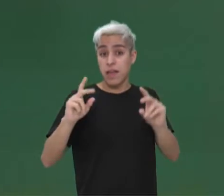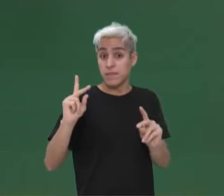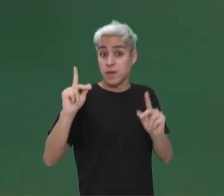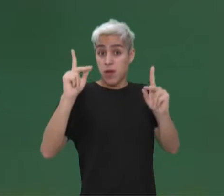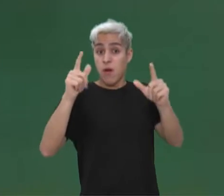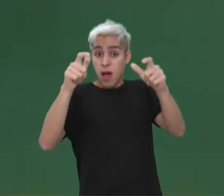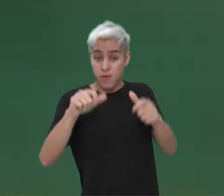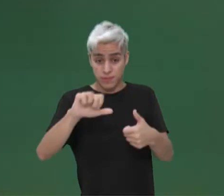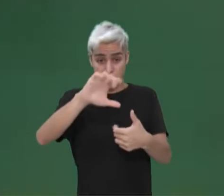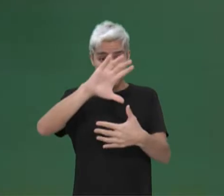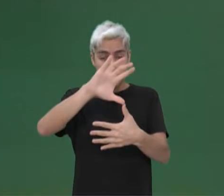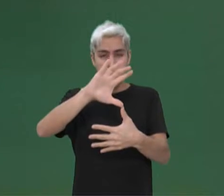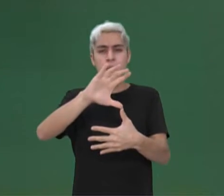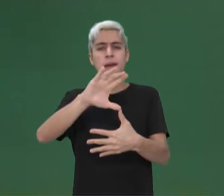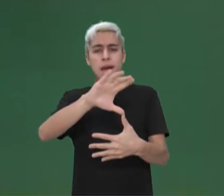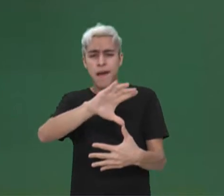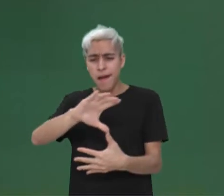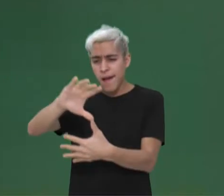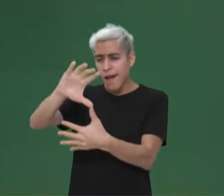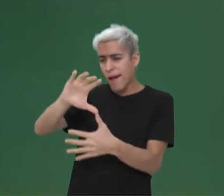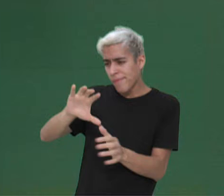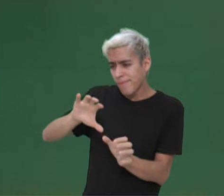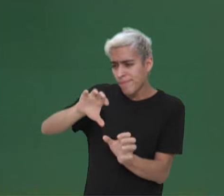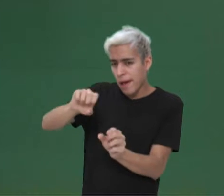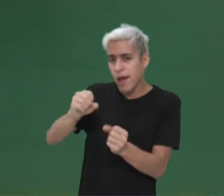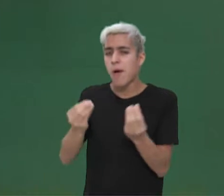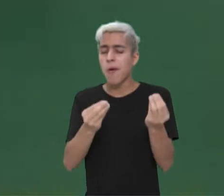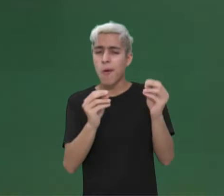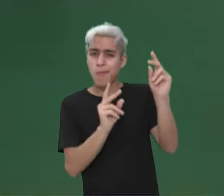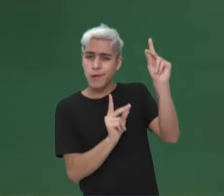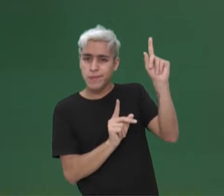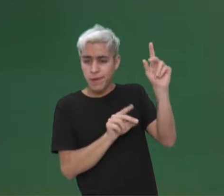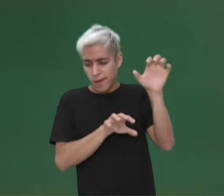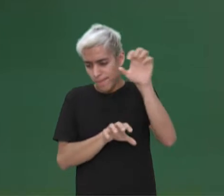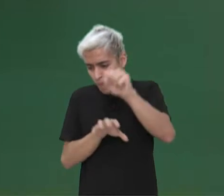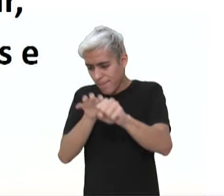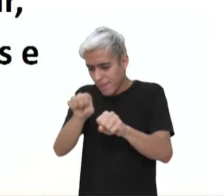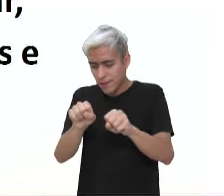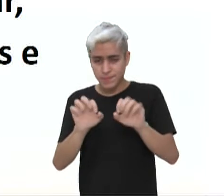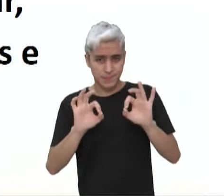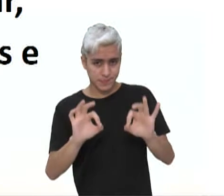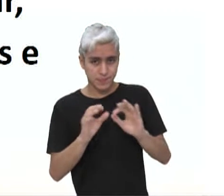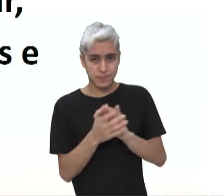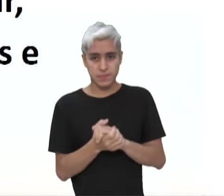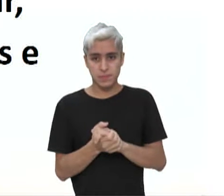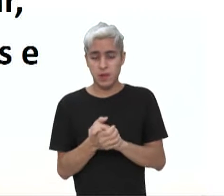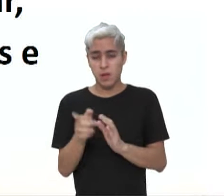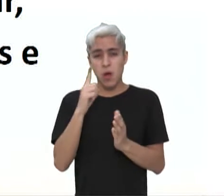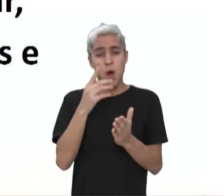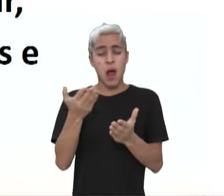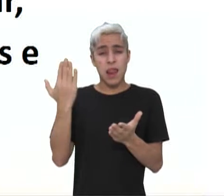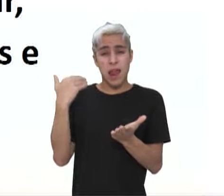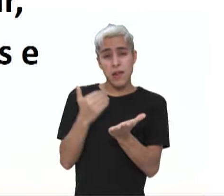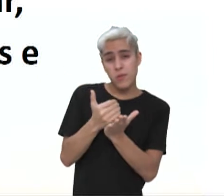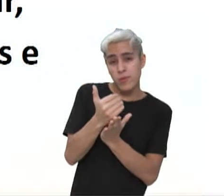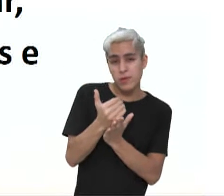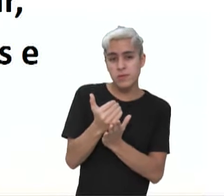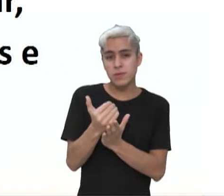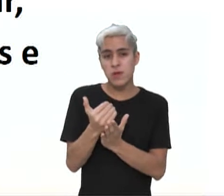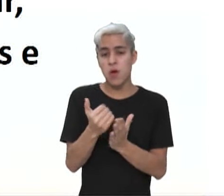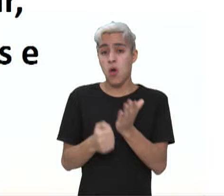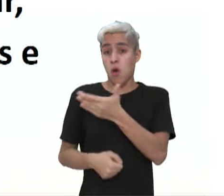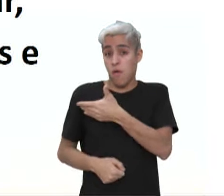foi a colonização da Espanha nesses países. Aqui, no início, pouca participação do